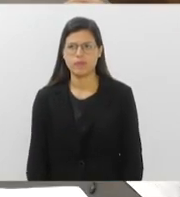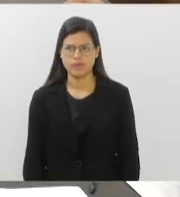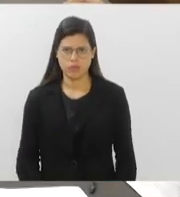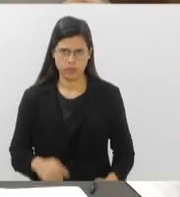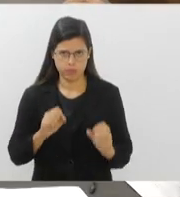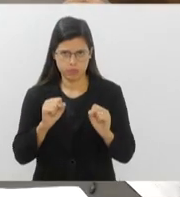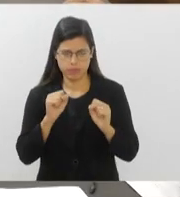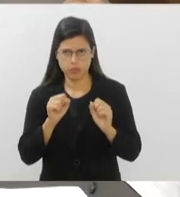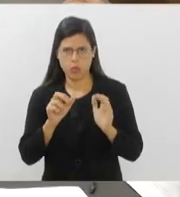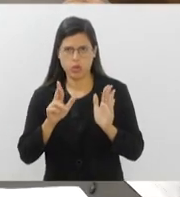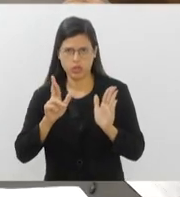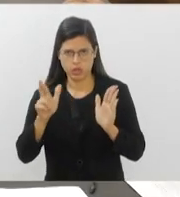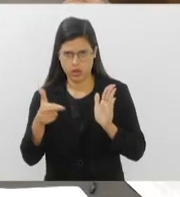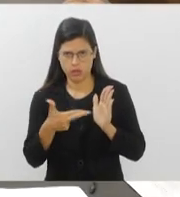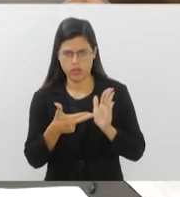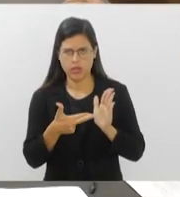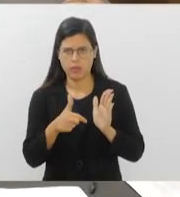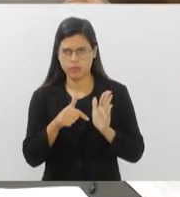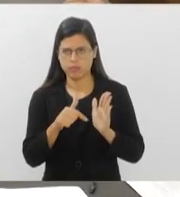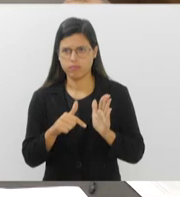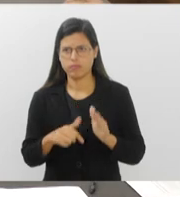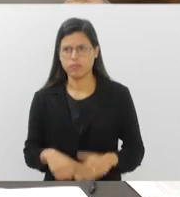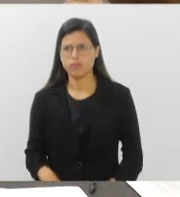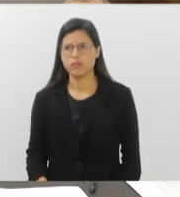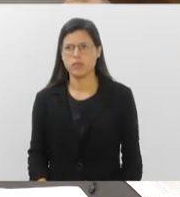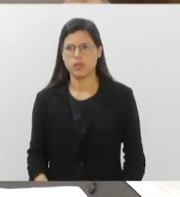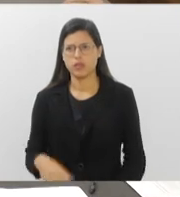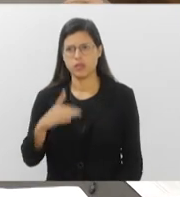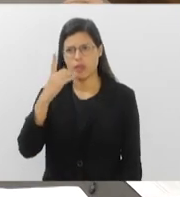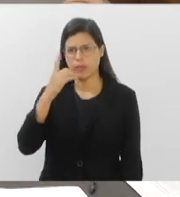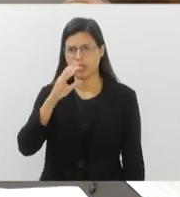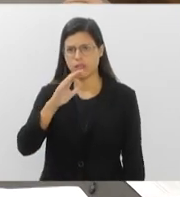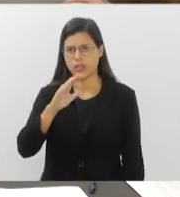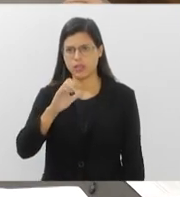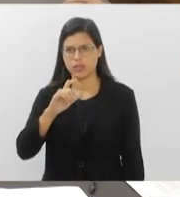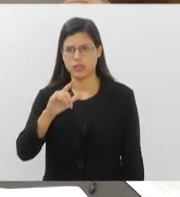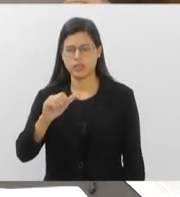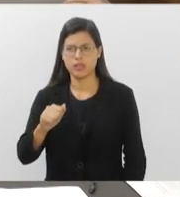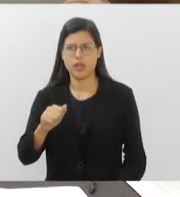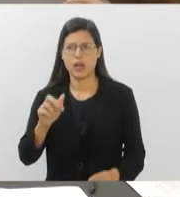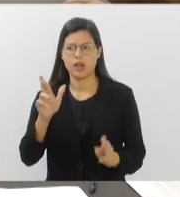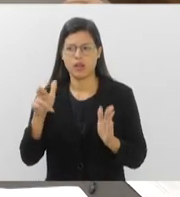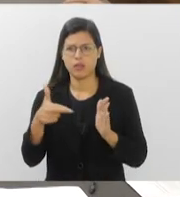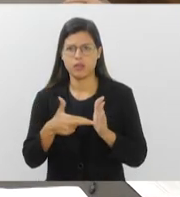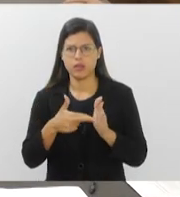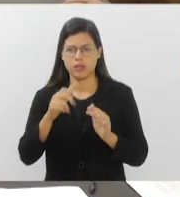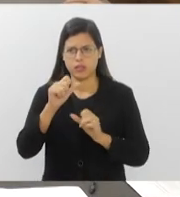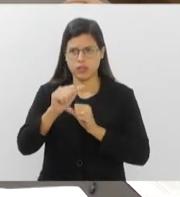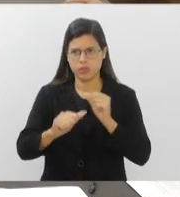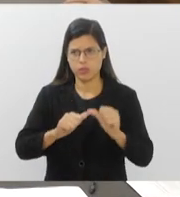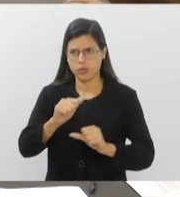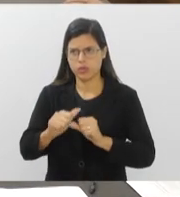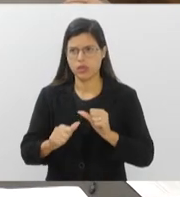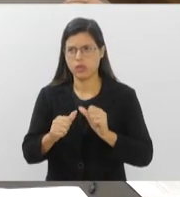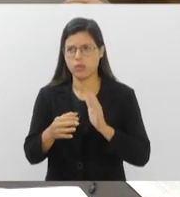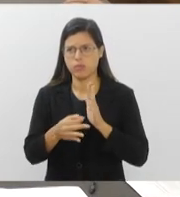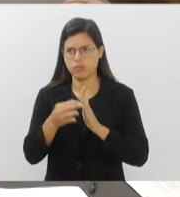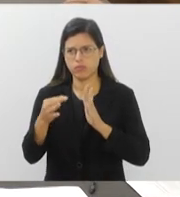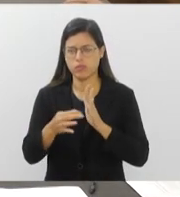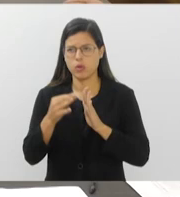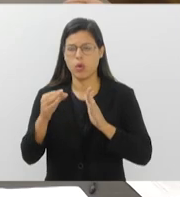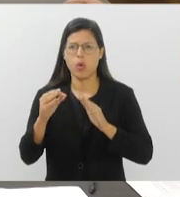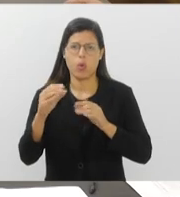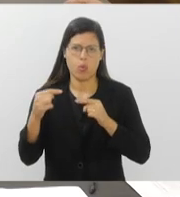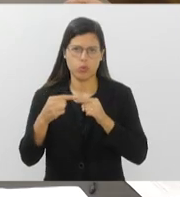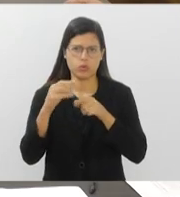pode ser designada relatora, então? Sim. Designar a deputada Célia relatora para essas alterações. Eu parecia que continua com a constitucionalidade com emendas,